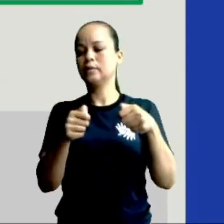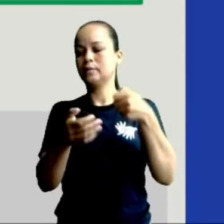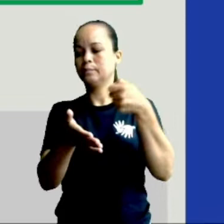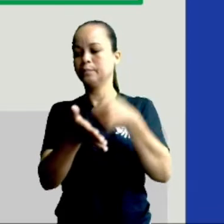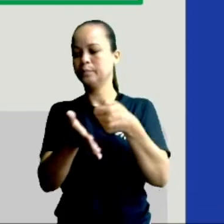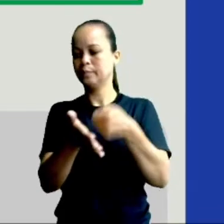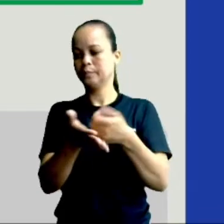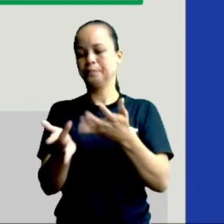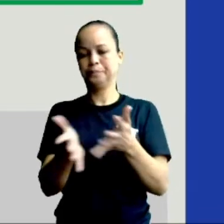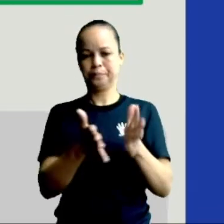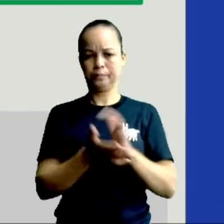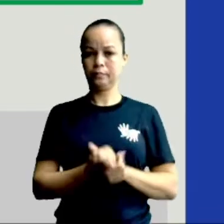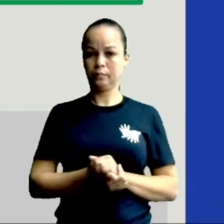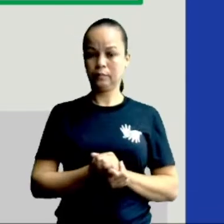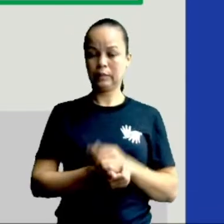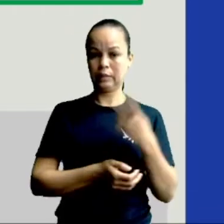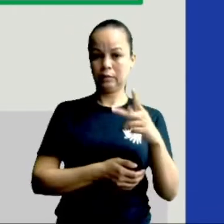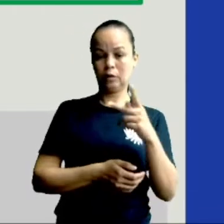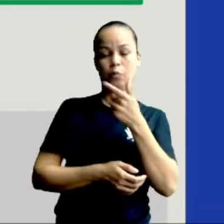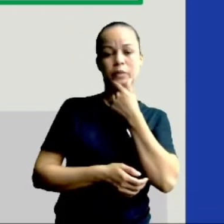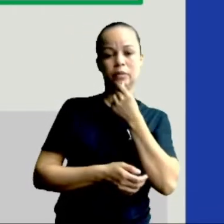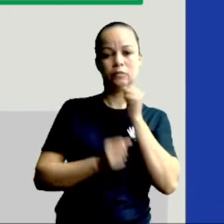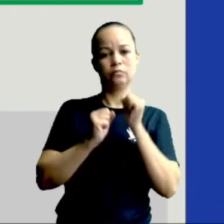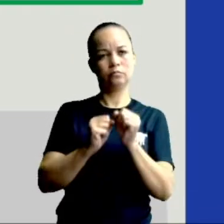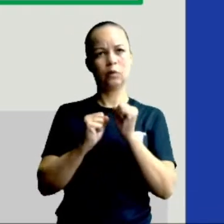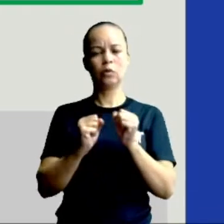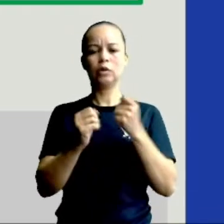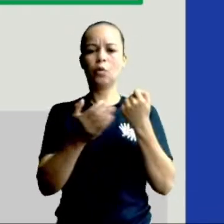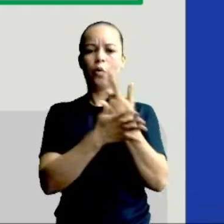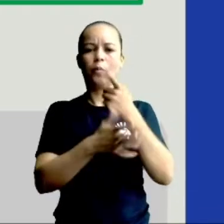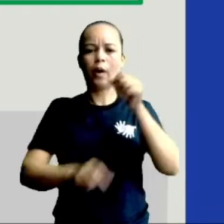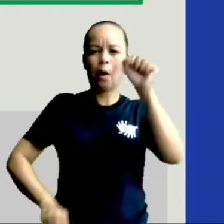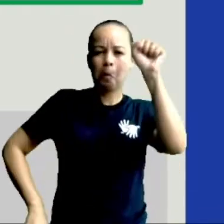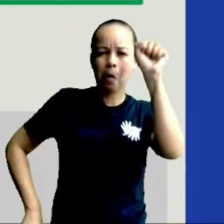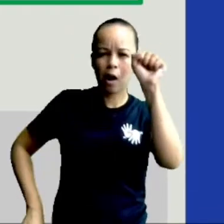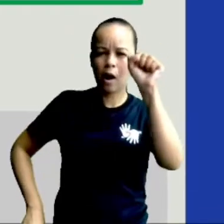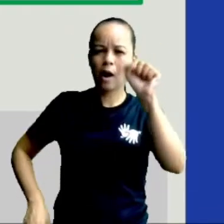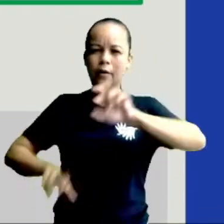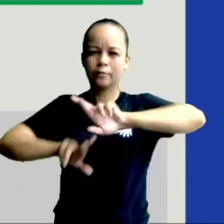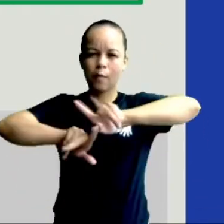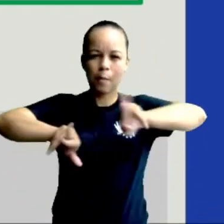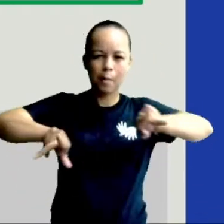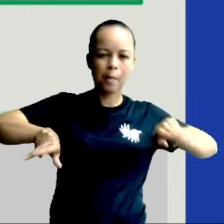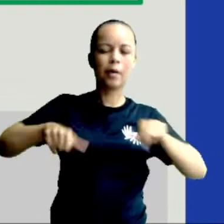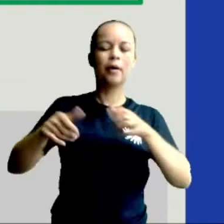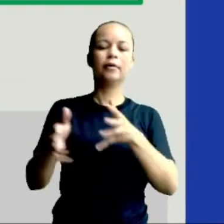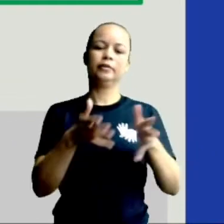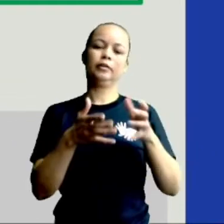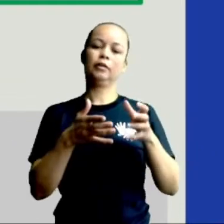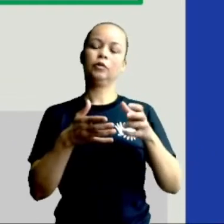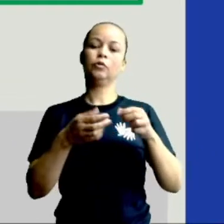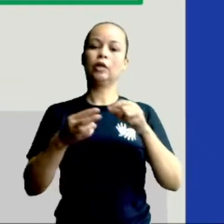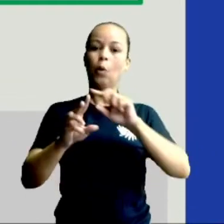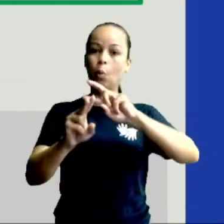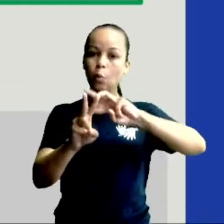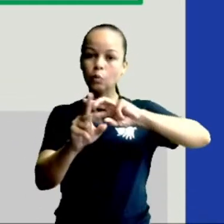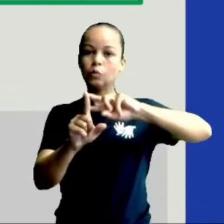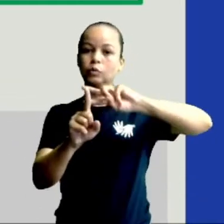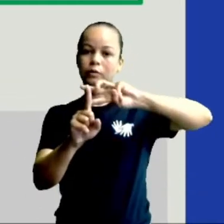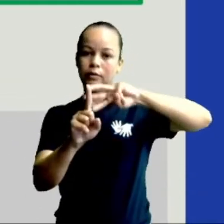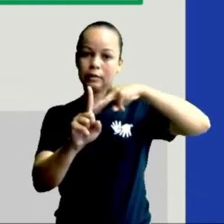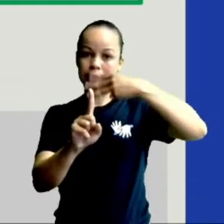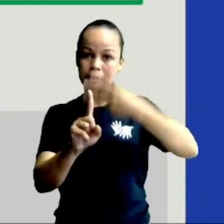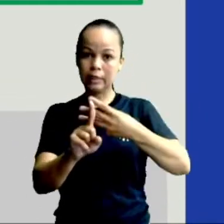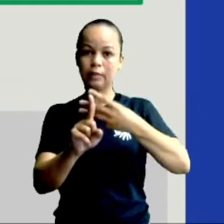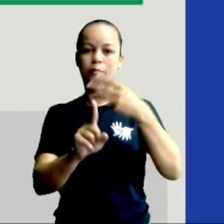carro. Ele só pode comprar o pacote de figurinhas de super-heróis que custa o triplo desse preço. Guarda isso aí que a gente vai precisar